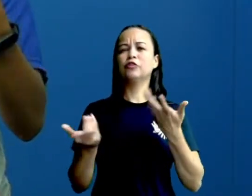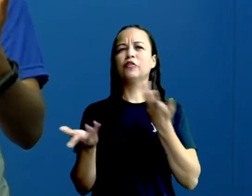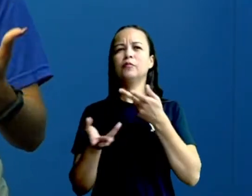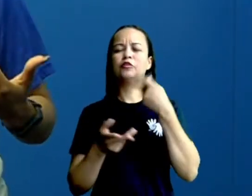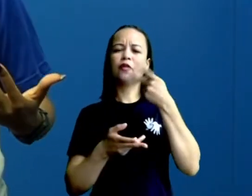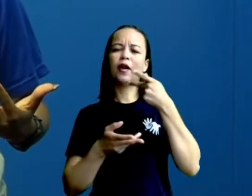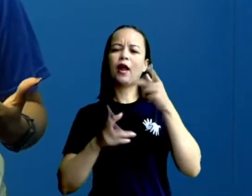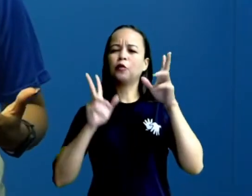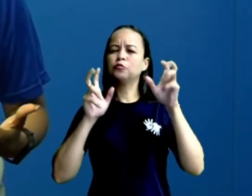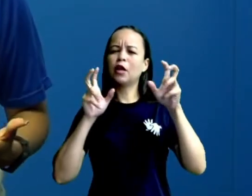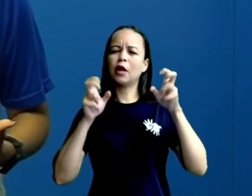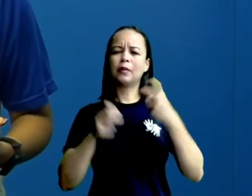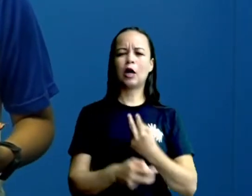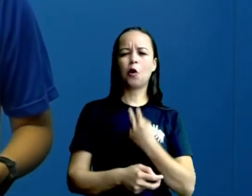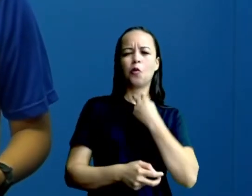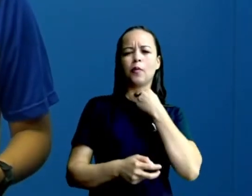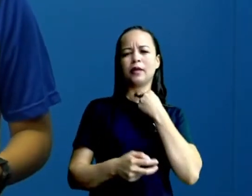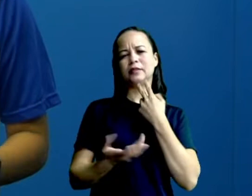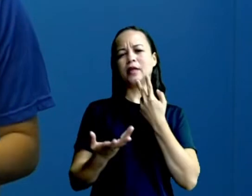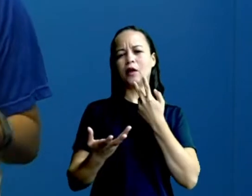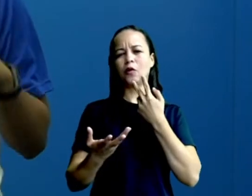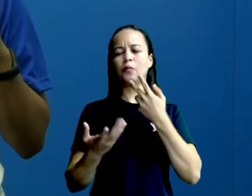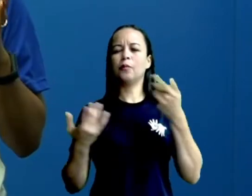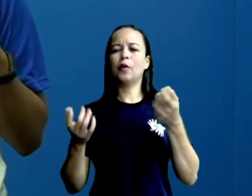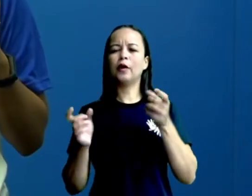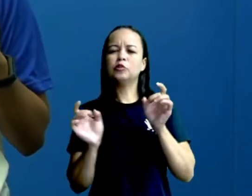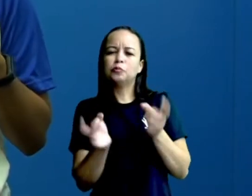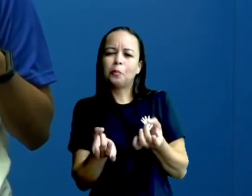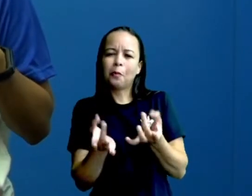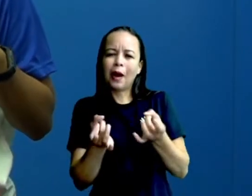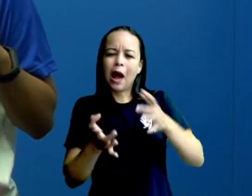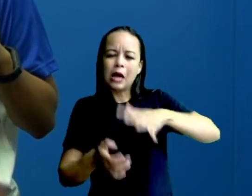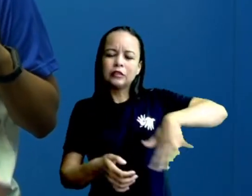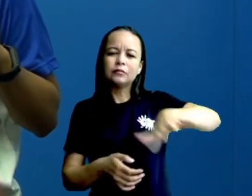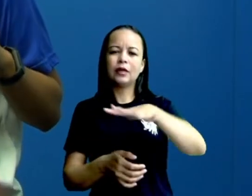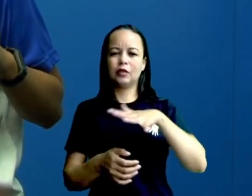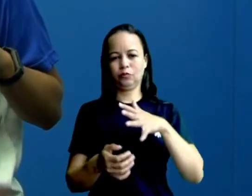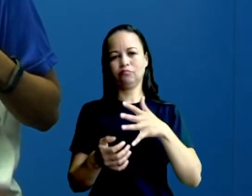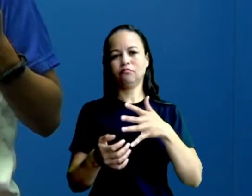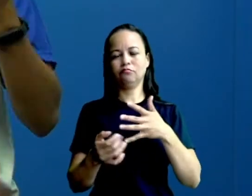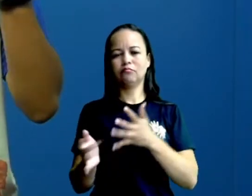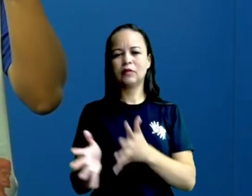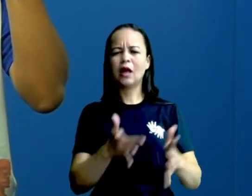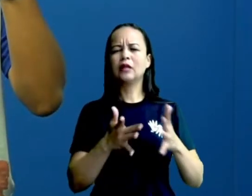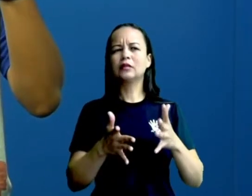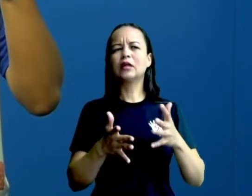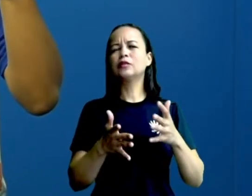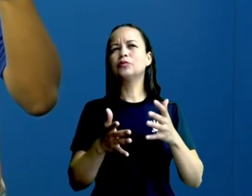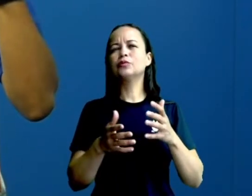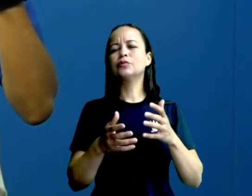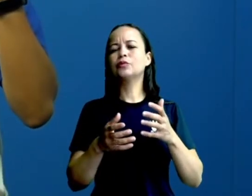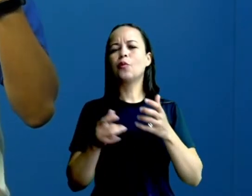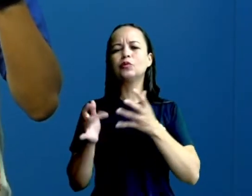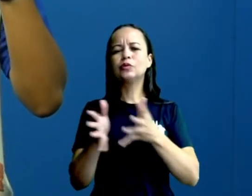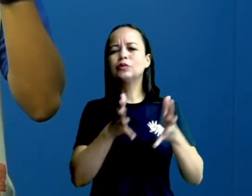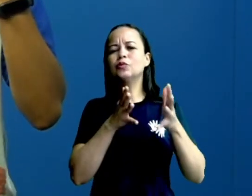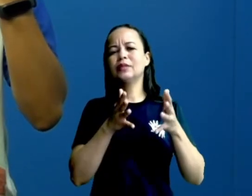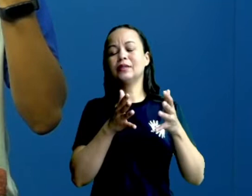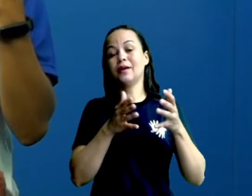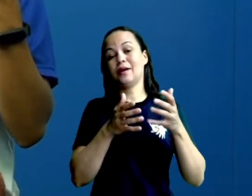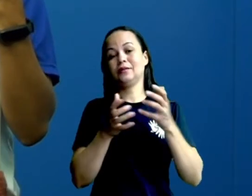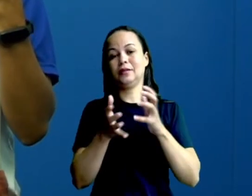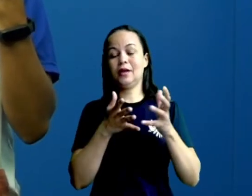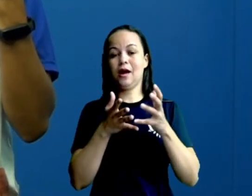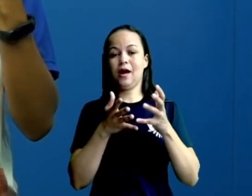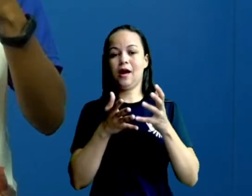do espaço por meio do comércio, tá certo? Vamos falar um pouco, dando continuidade ao nosso assunto de história da